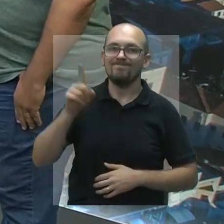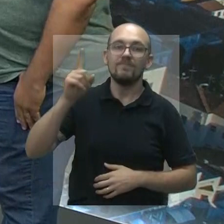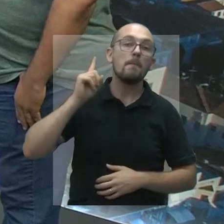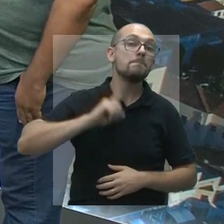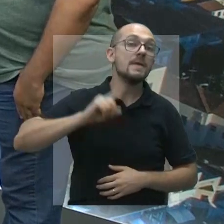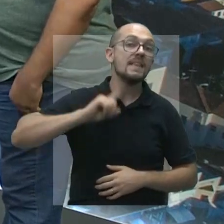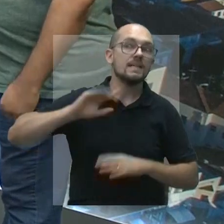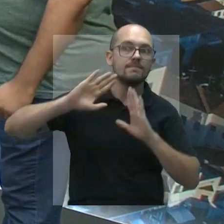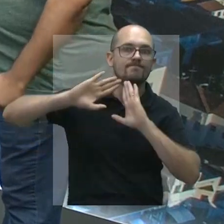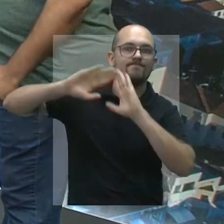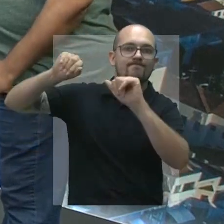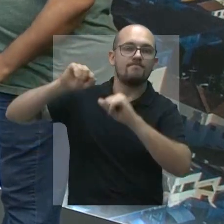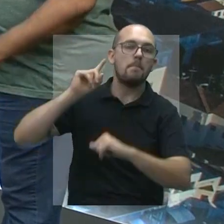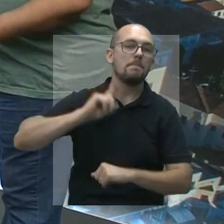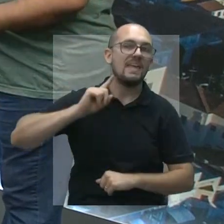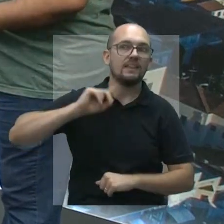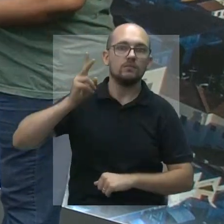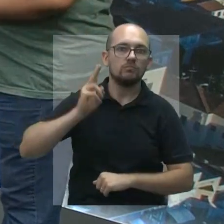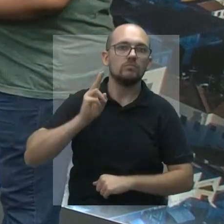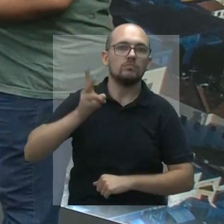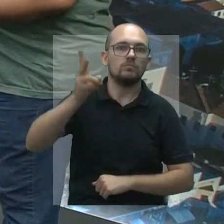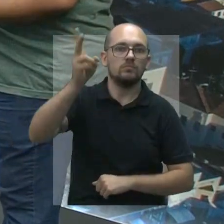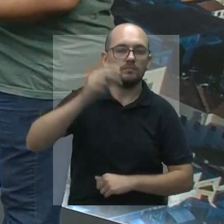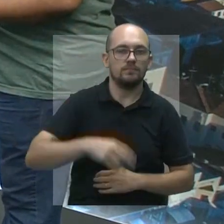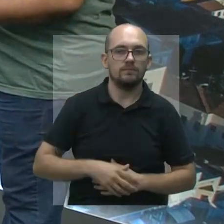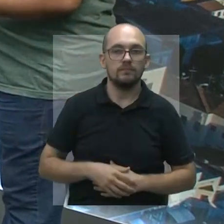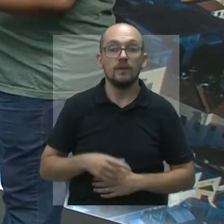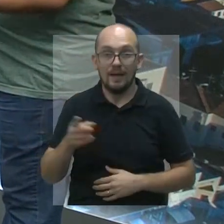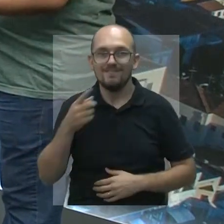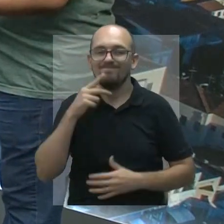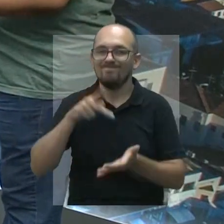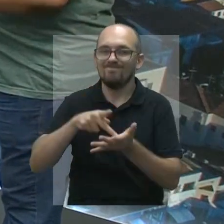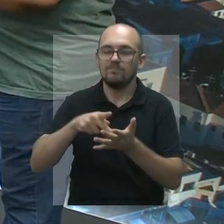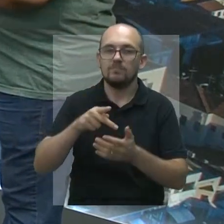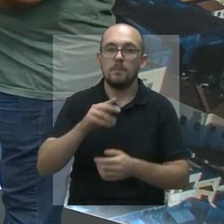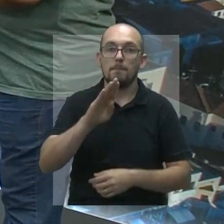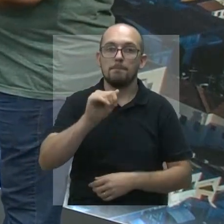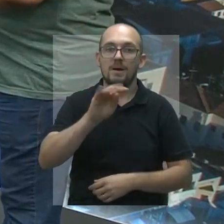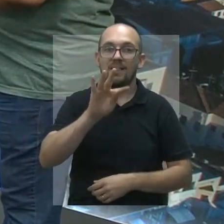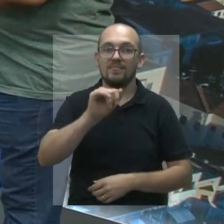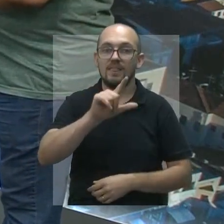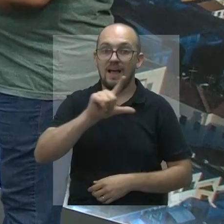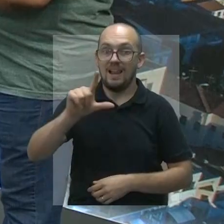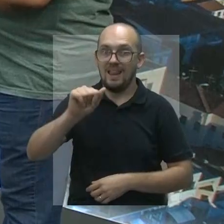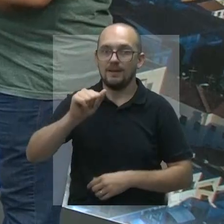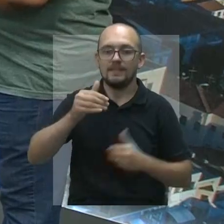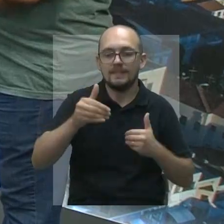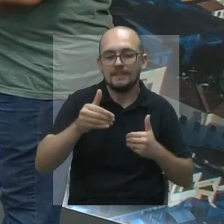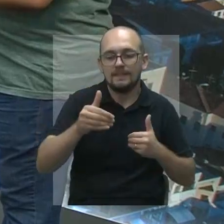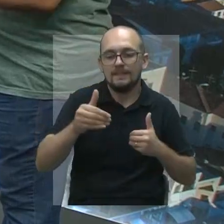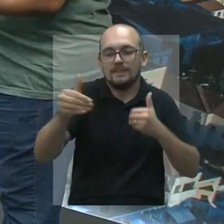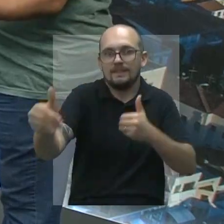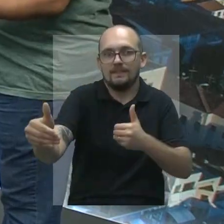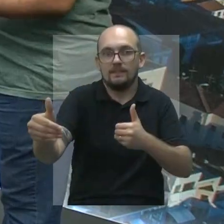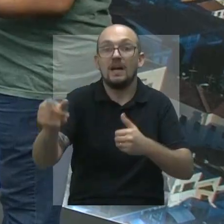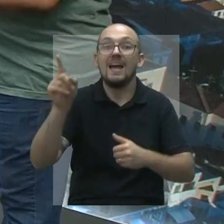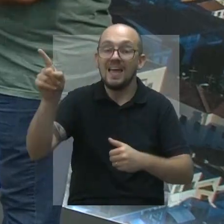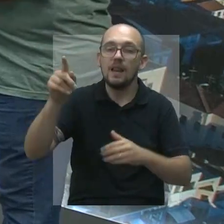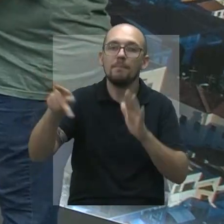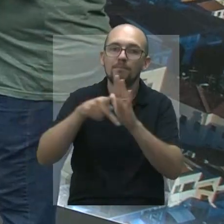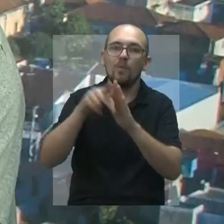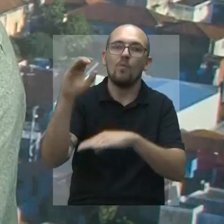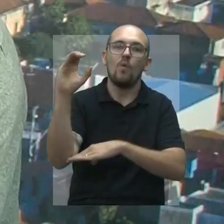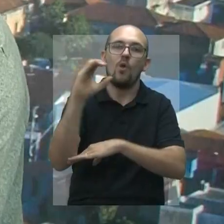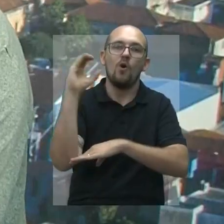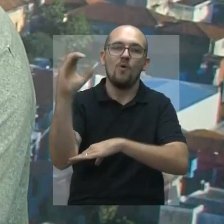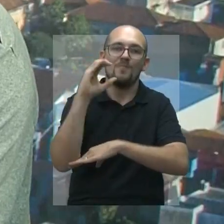continuar jogando, né? Pra Exatamente. Não perder o ritmo. O contrato do Batalha ele foi estendido, né? Por questão documentacional, né? Que ele é um atleta colombiano, só